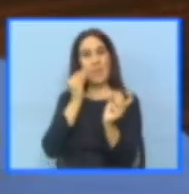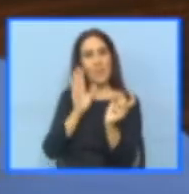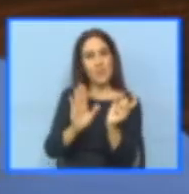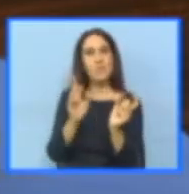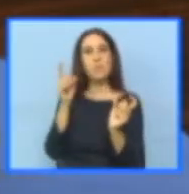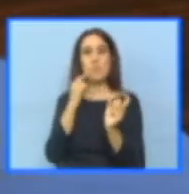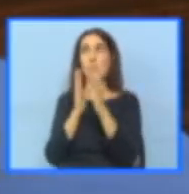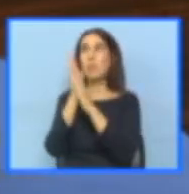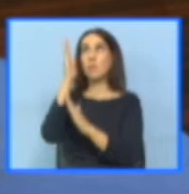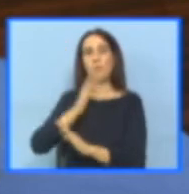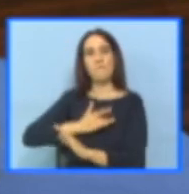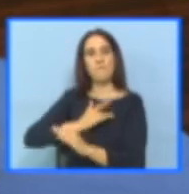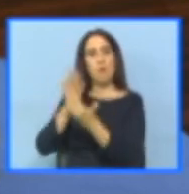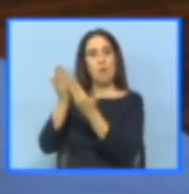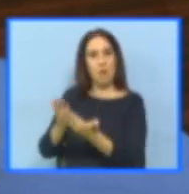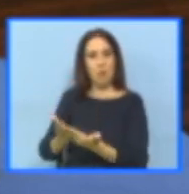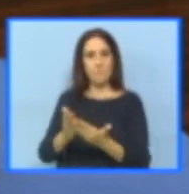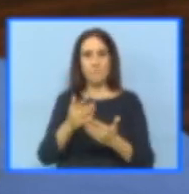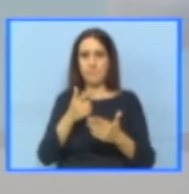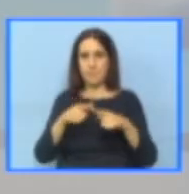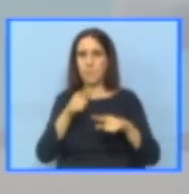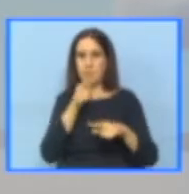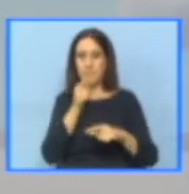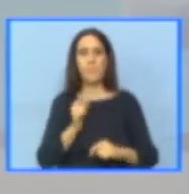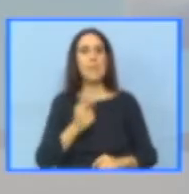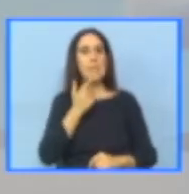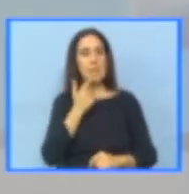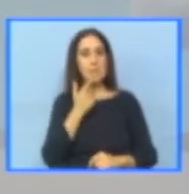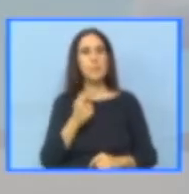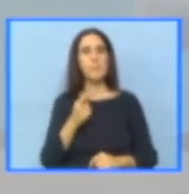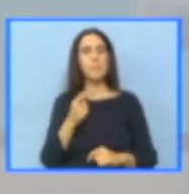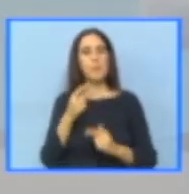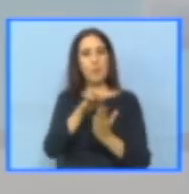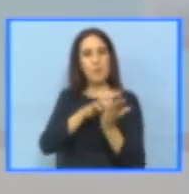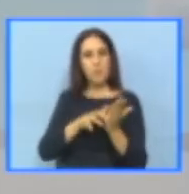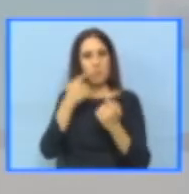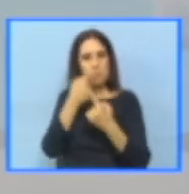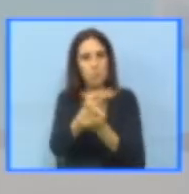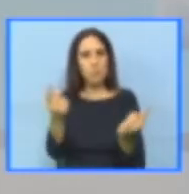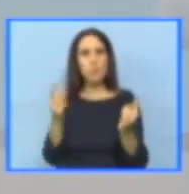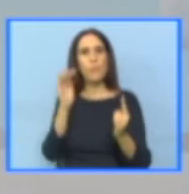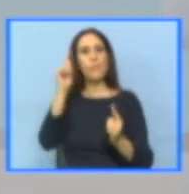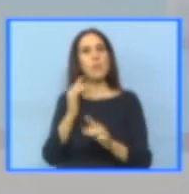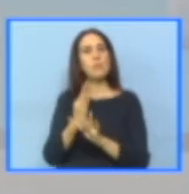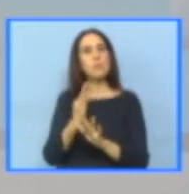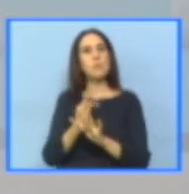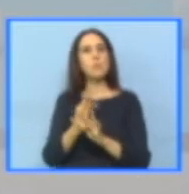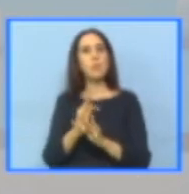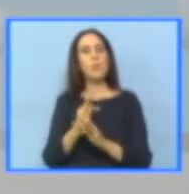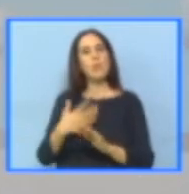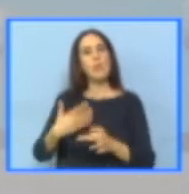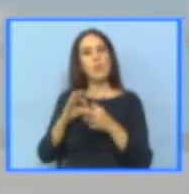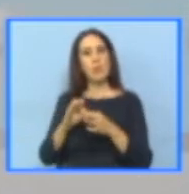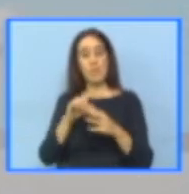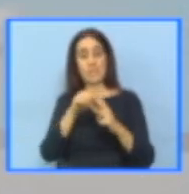é exatamente o anúncio do Evangelho, a celebração da fé e a caridade. Sem um destes pés, o banco